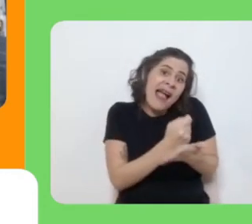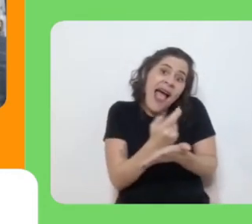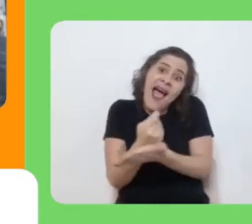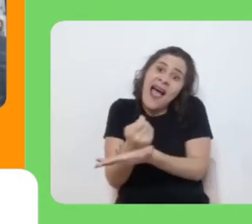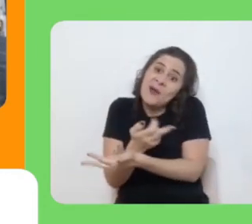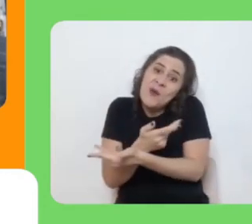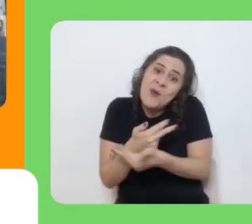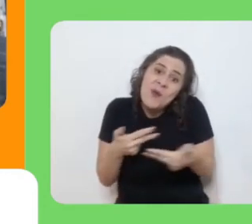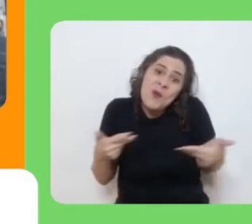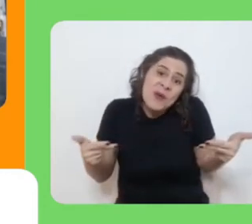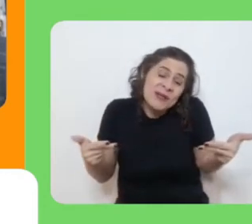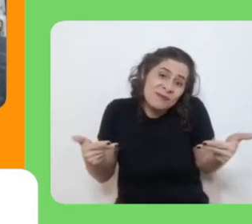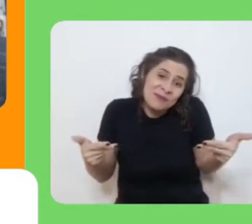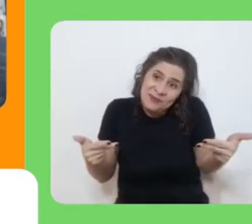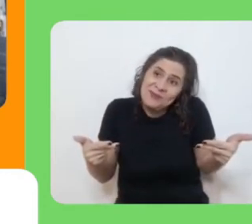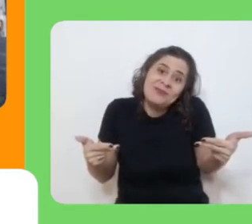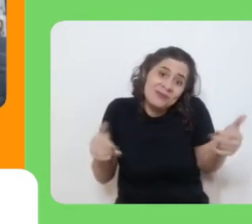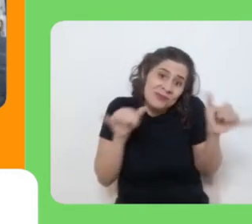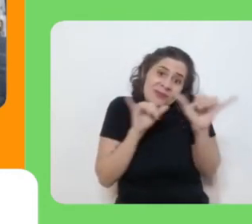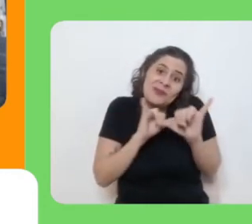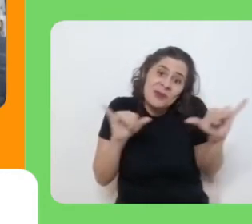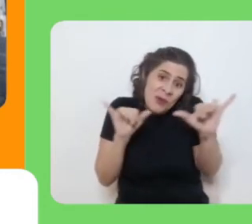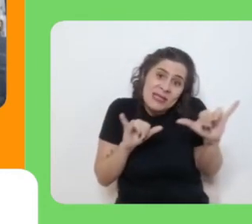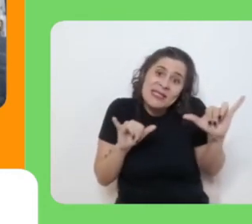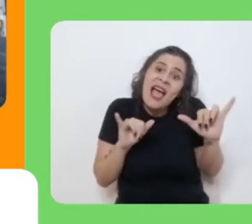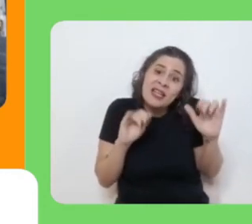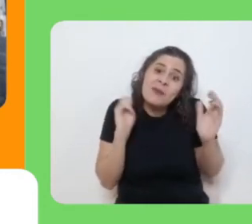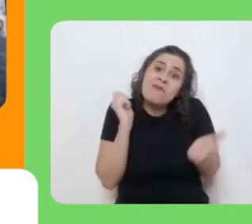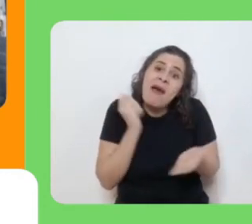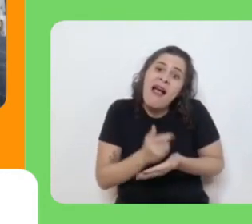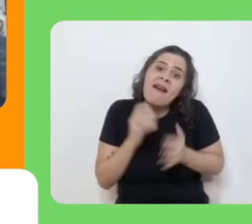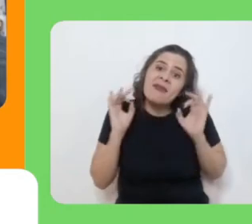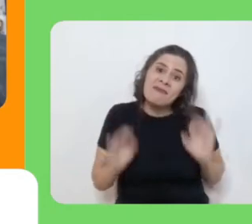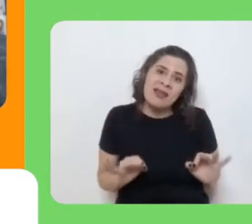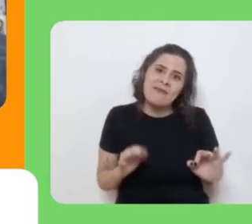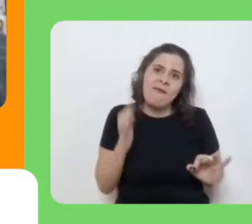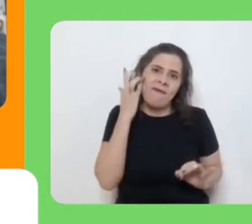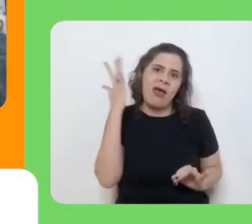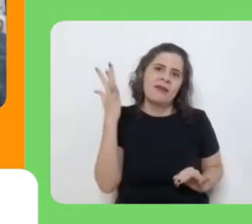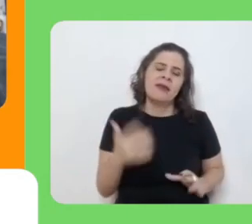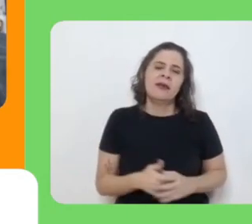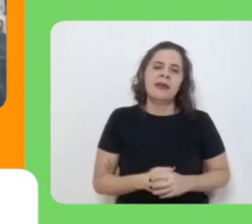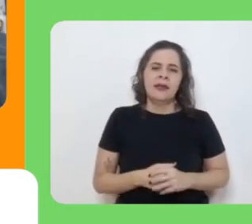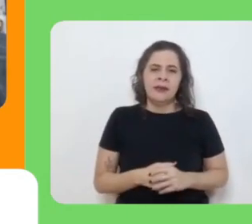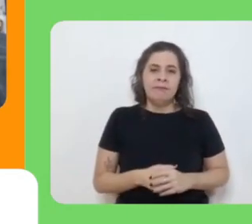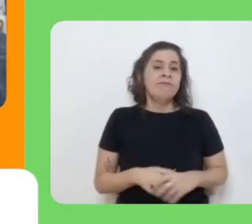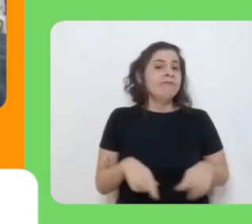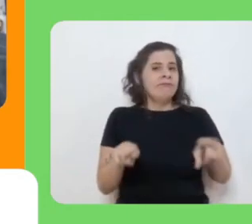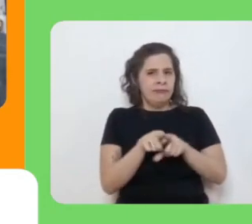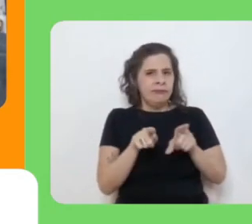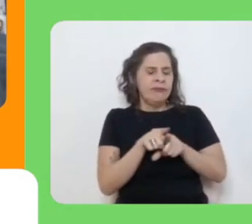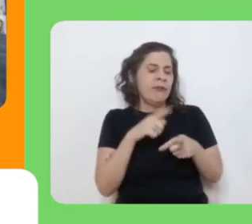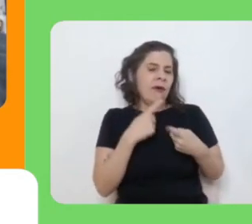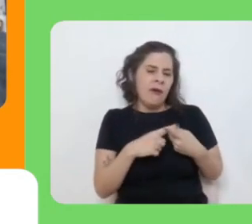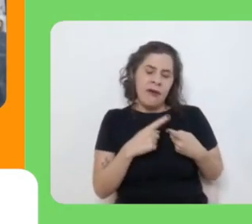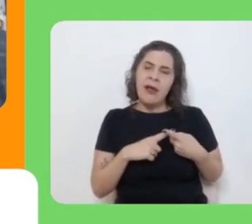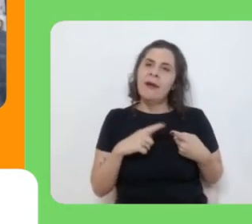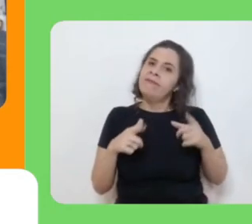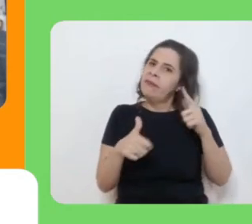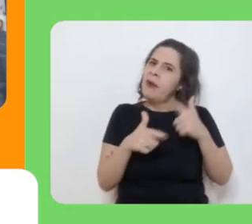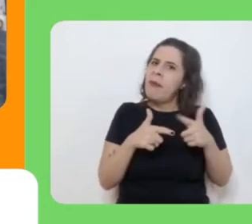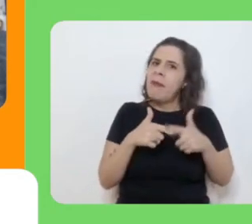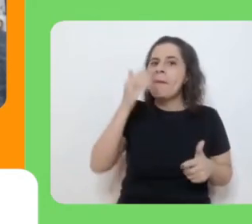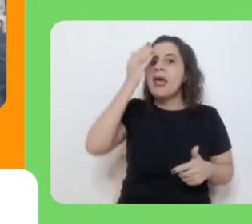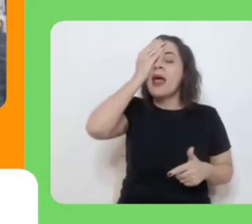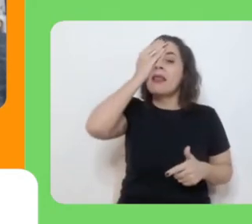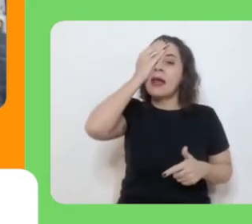conta, e assim, a publicidade pagava isso muito facilmente, né? Sim. Até porque a gente tem a questão da pirataria, que